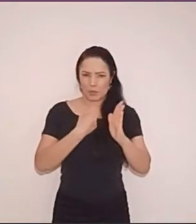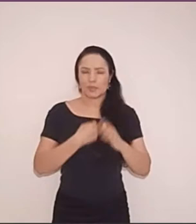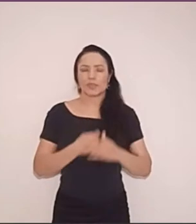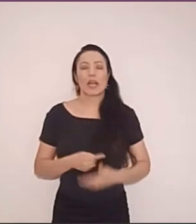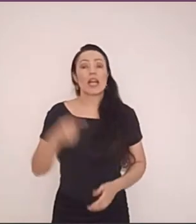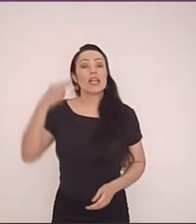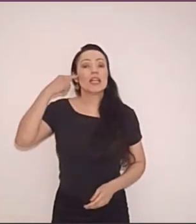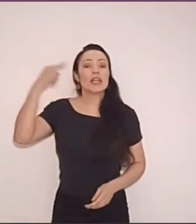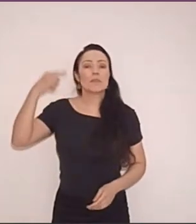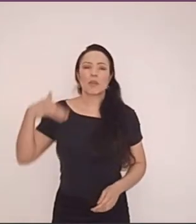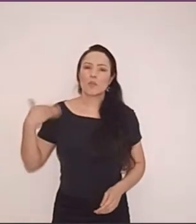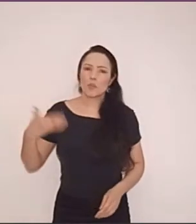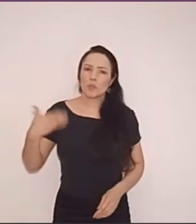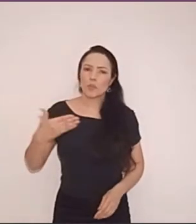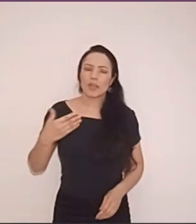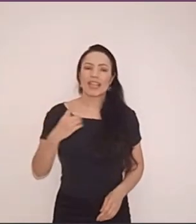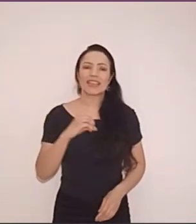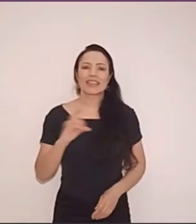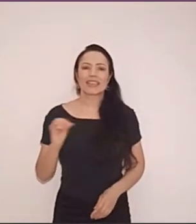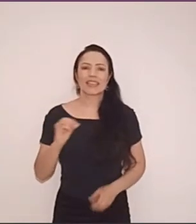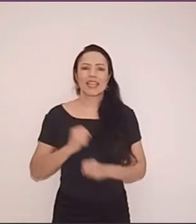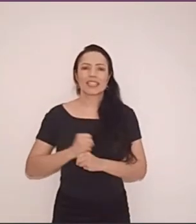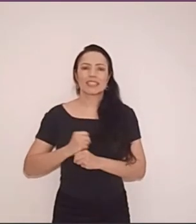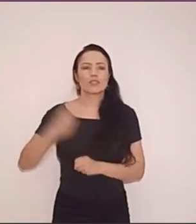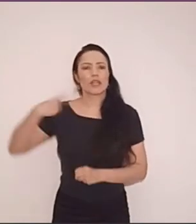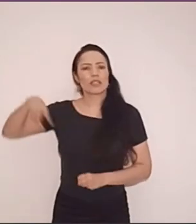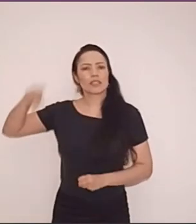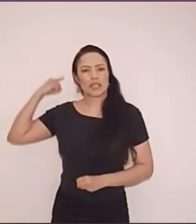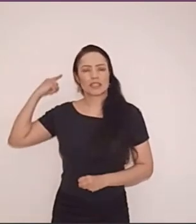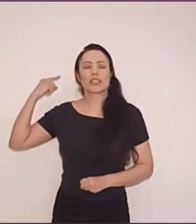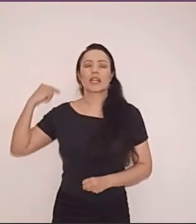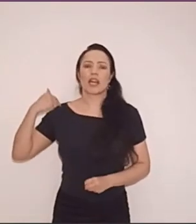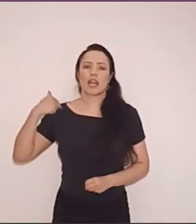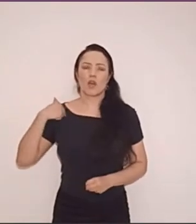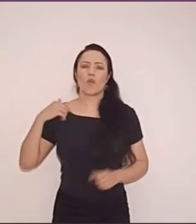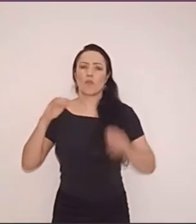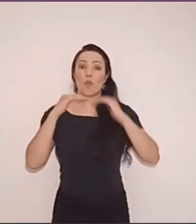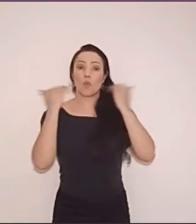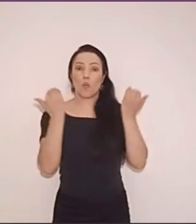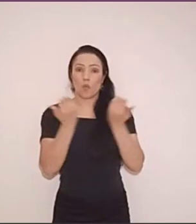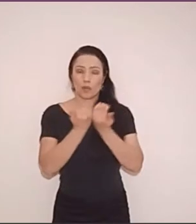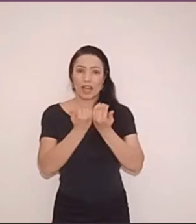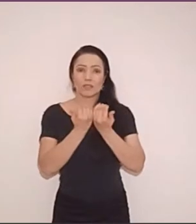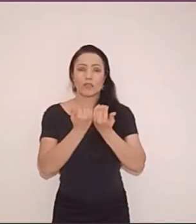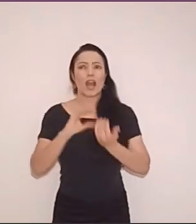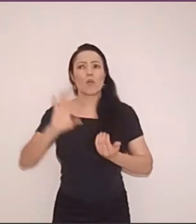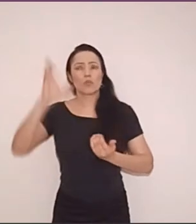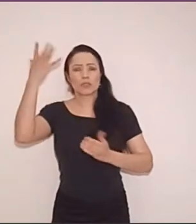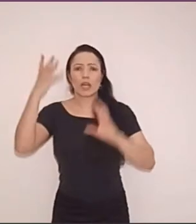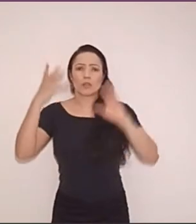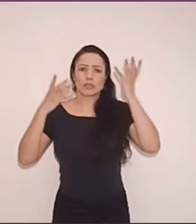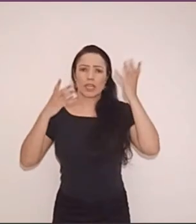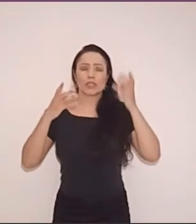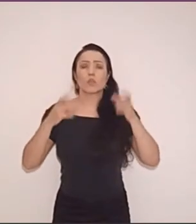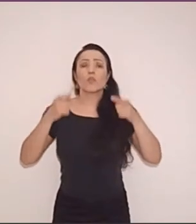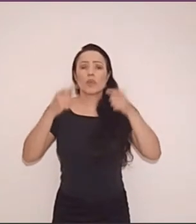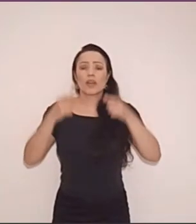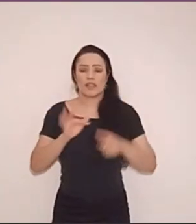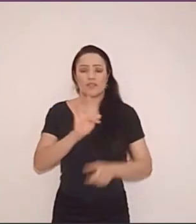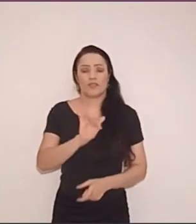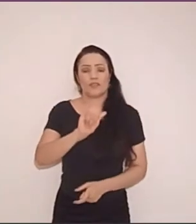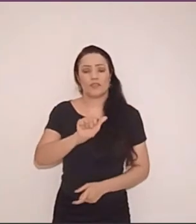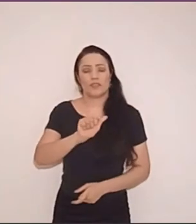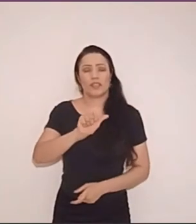trajetória mais dez anos atrás eu estava no Congresso sei cantar de óleo tem um congresso que ocorre com frequência na Filadélfia